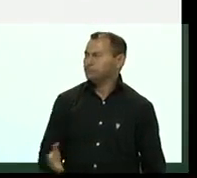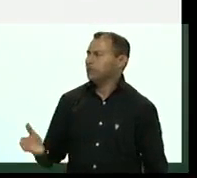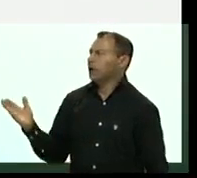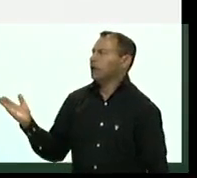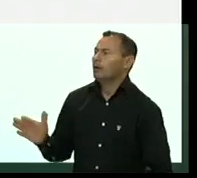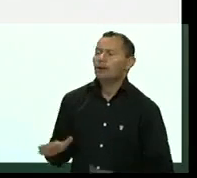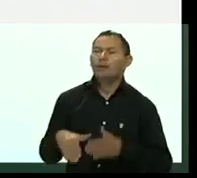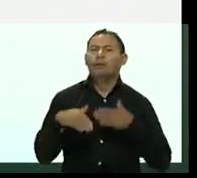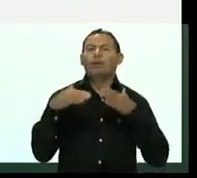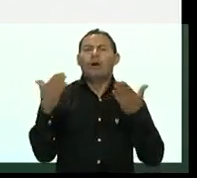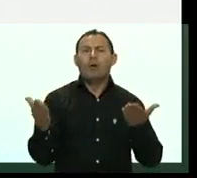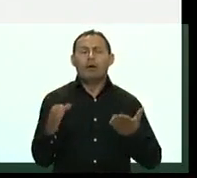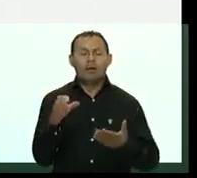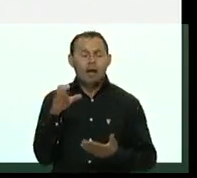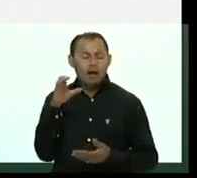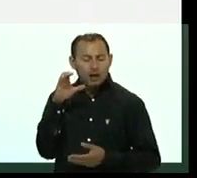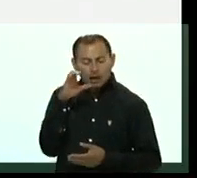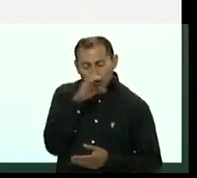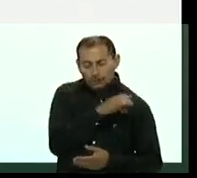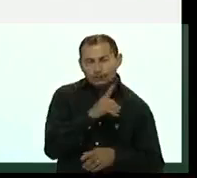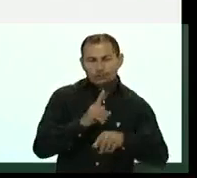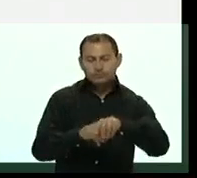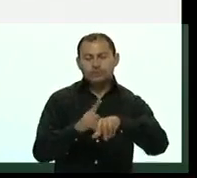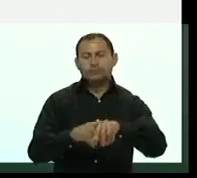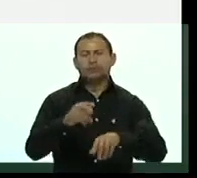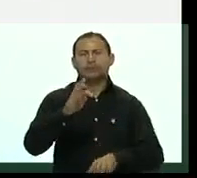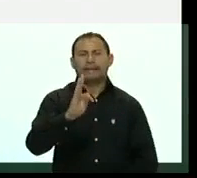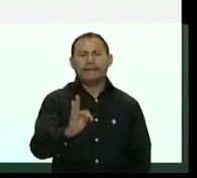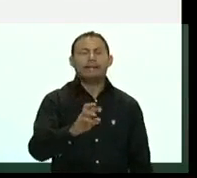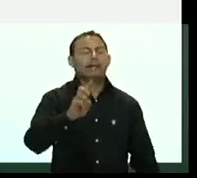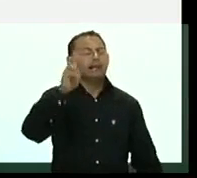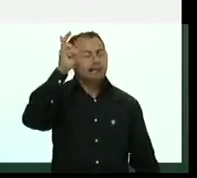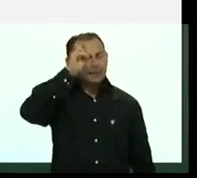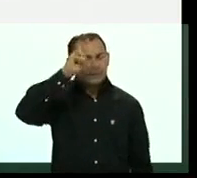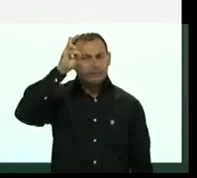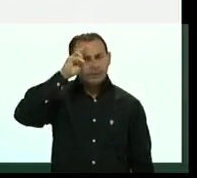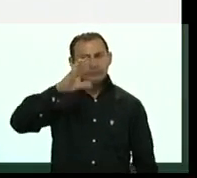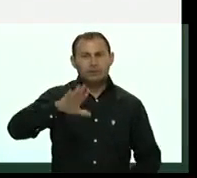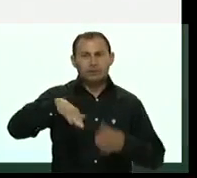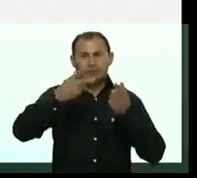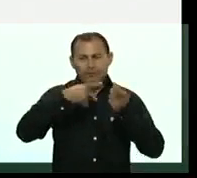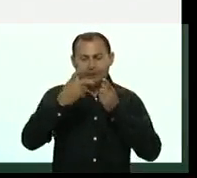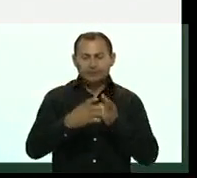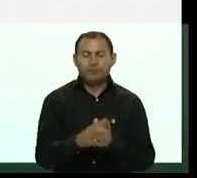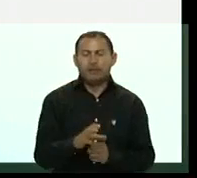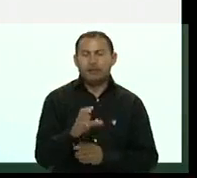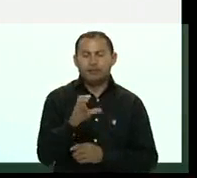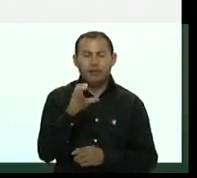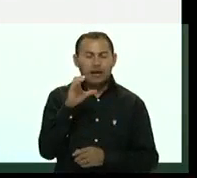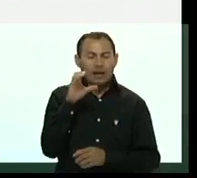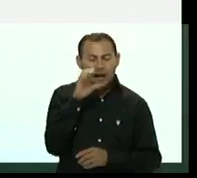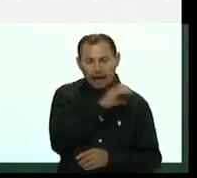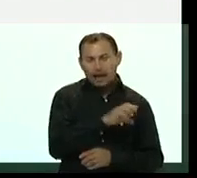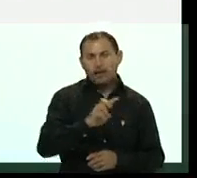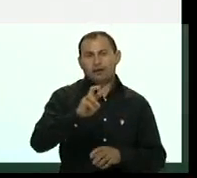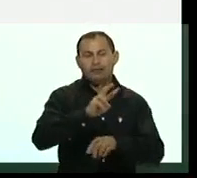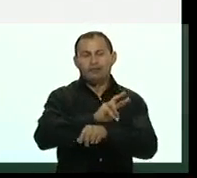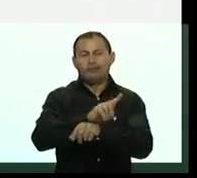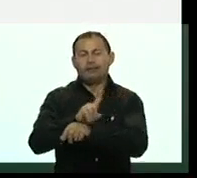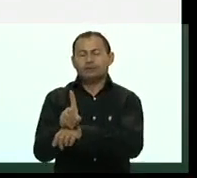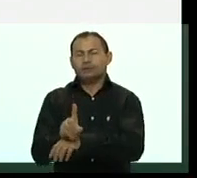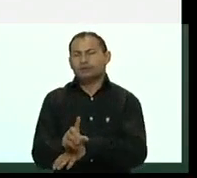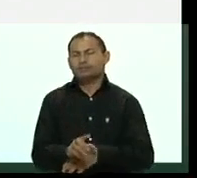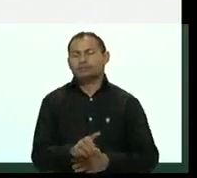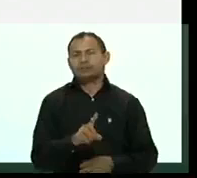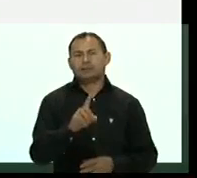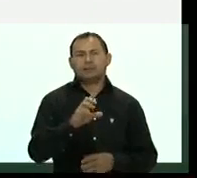Qual é a velocidade no instante t? Lembre-se o seguinte, quando eu falo de velocidade, nós estamos falando de taxa